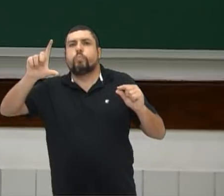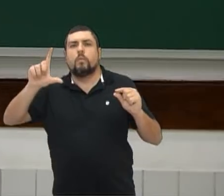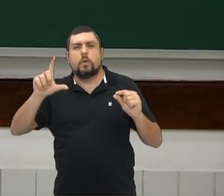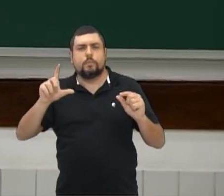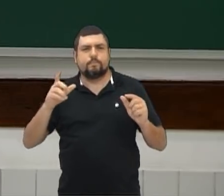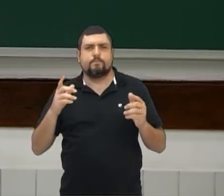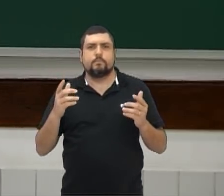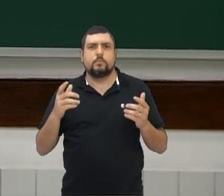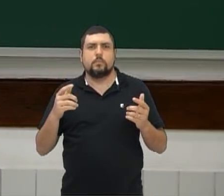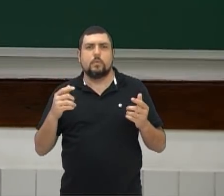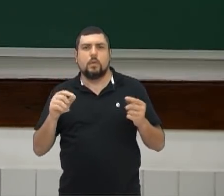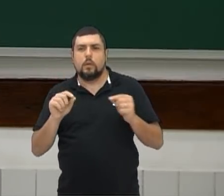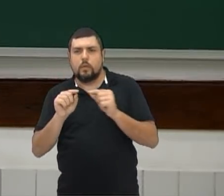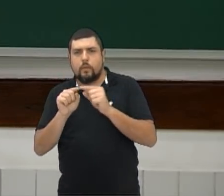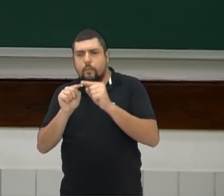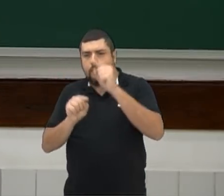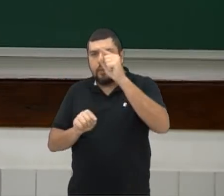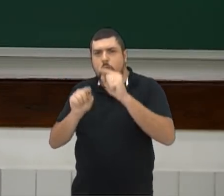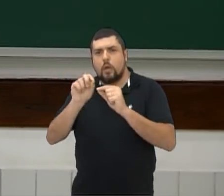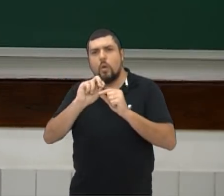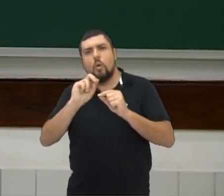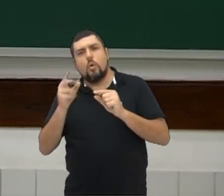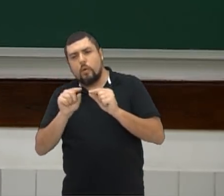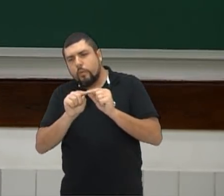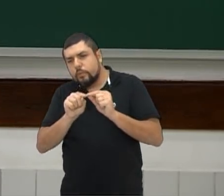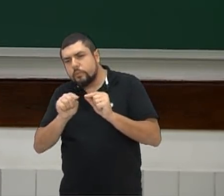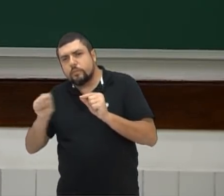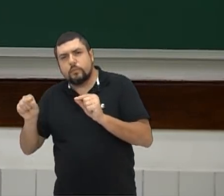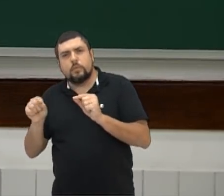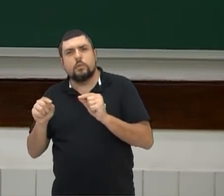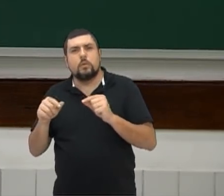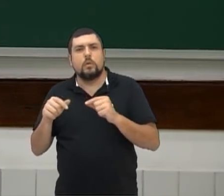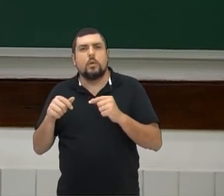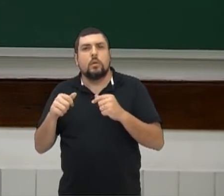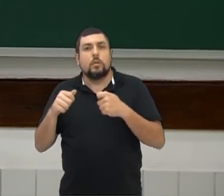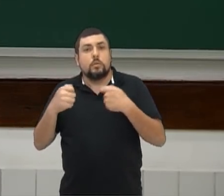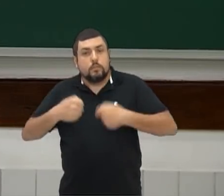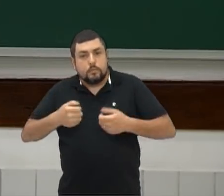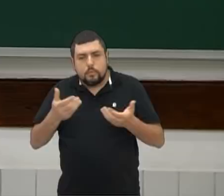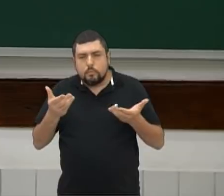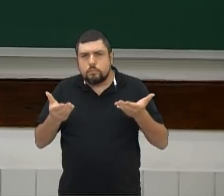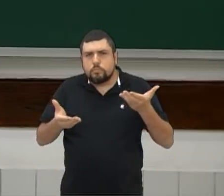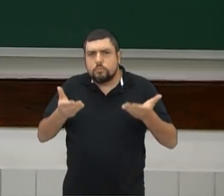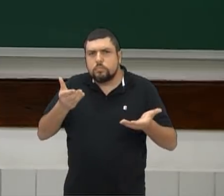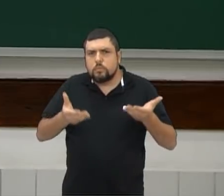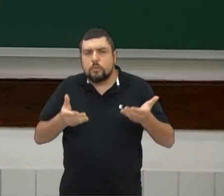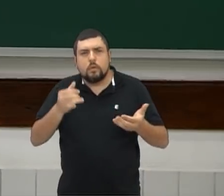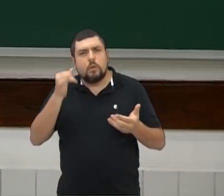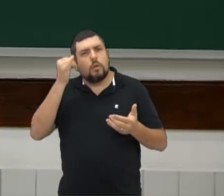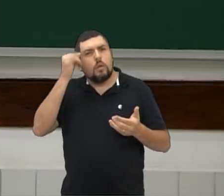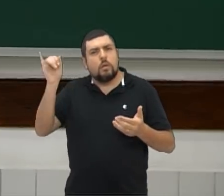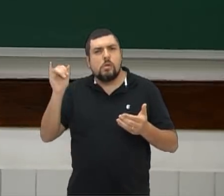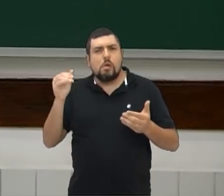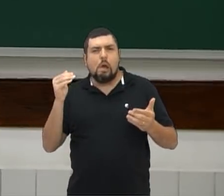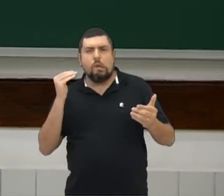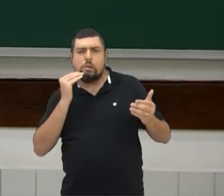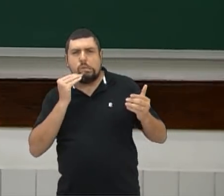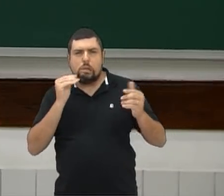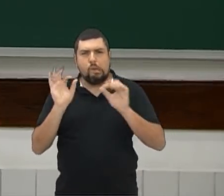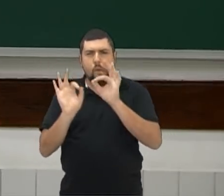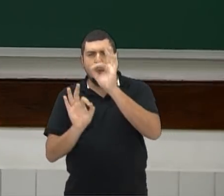seja lateral ou inferior, você tem que manter a sua proporção para que não ocorra a distorção da